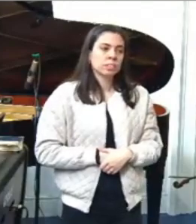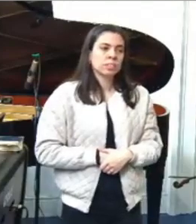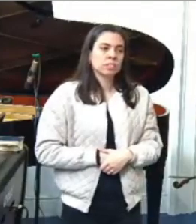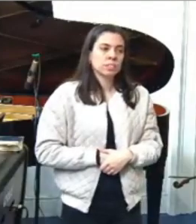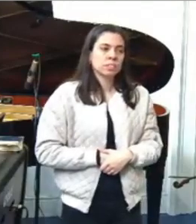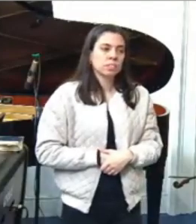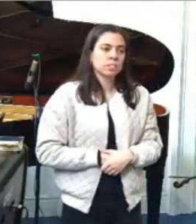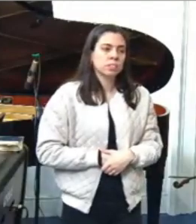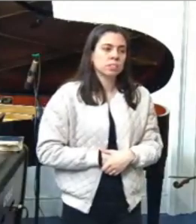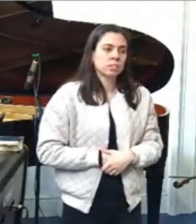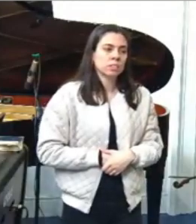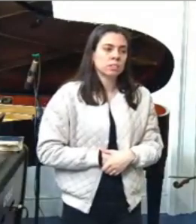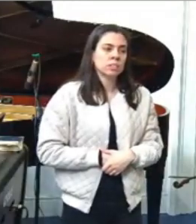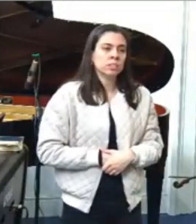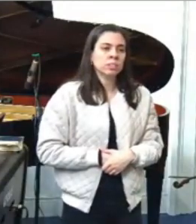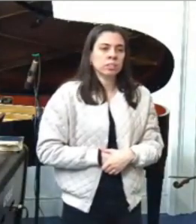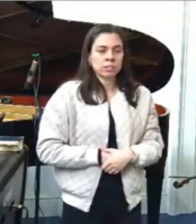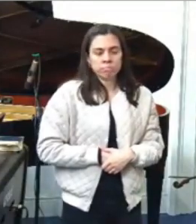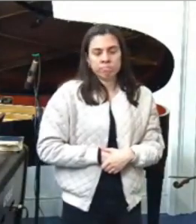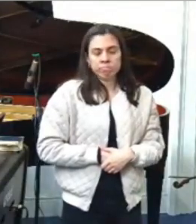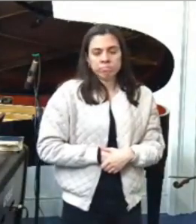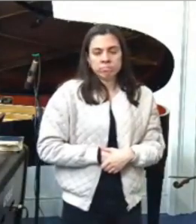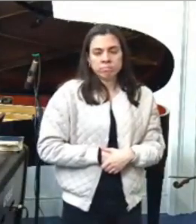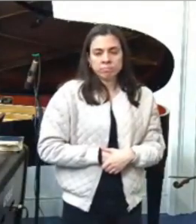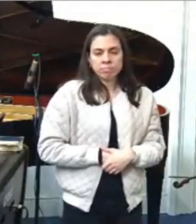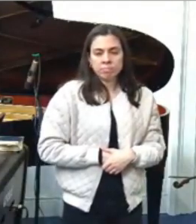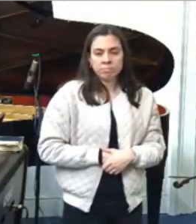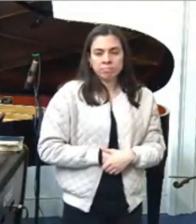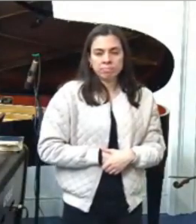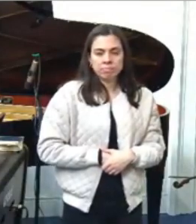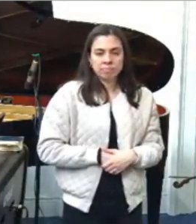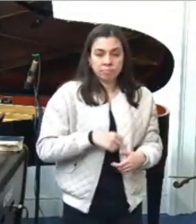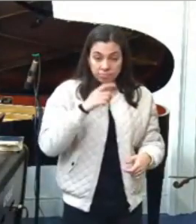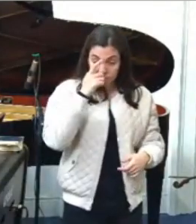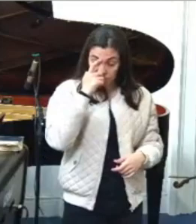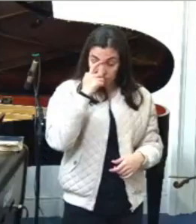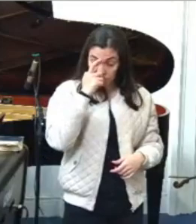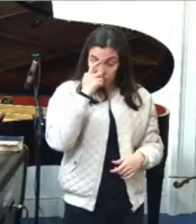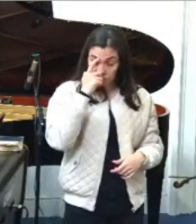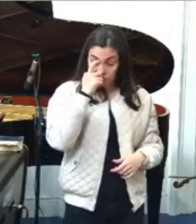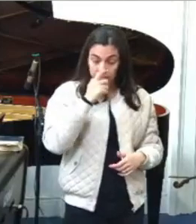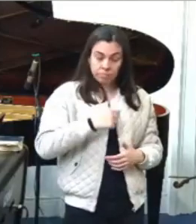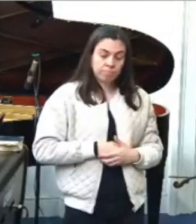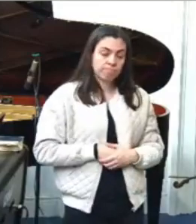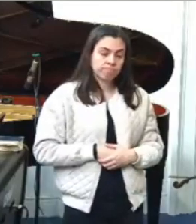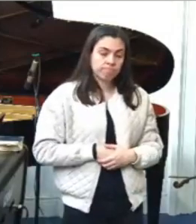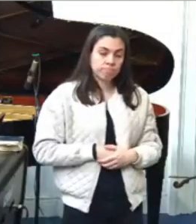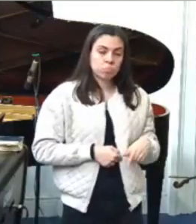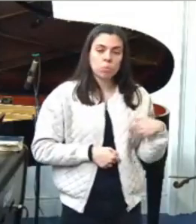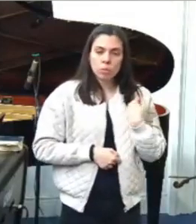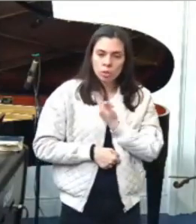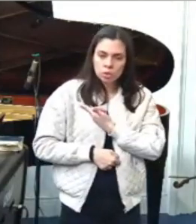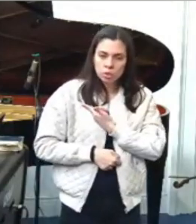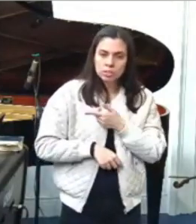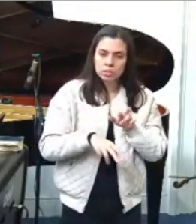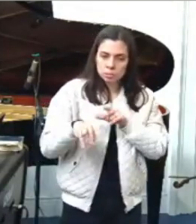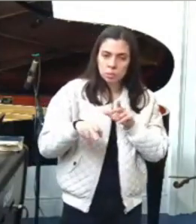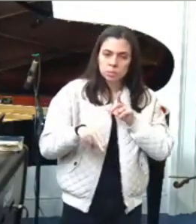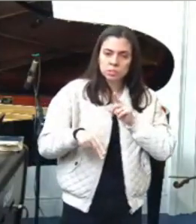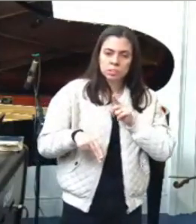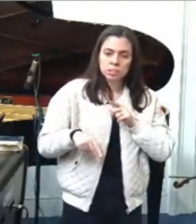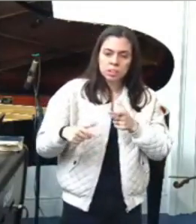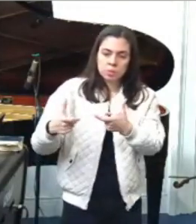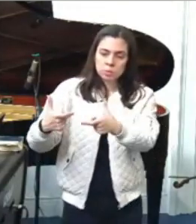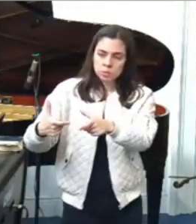está. Nossos irmãos que vivem em locais em que a igreja é proibida, que o cristianismo é